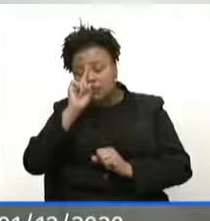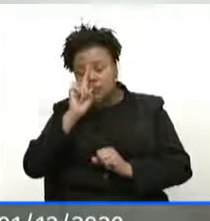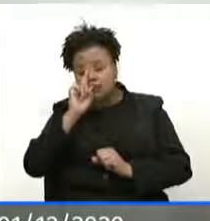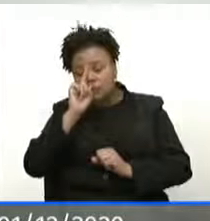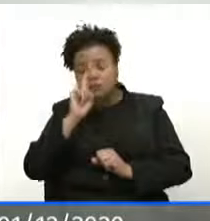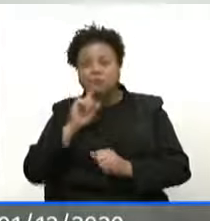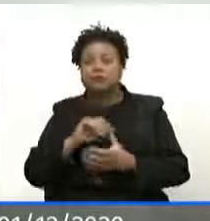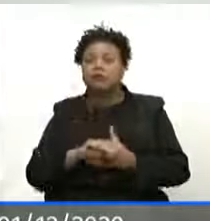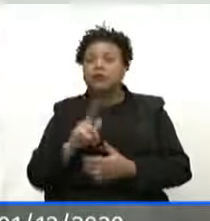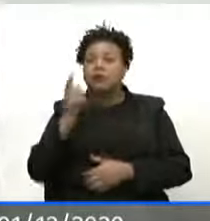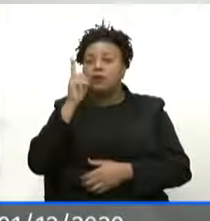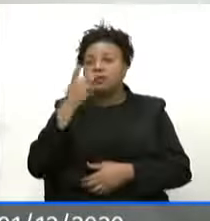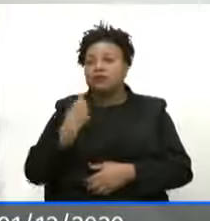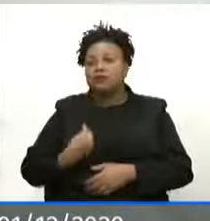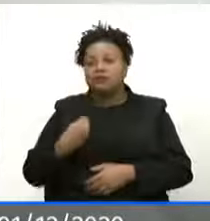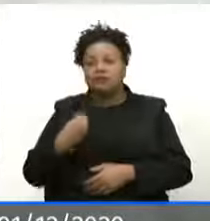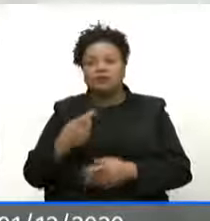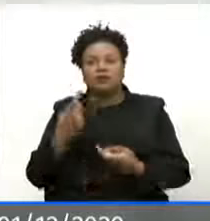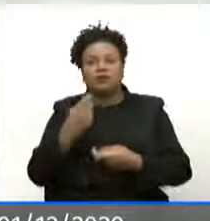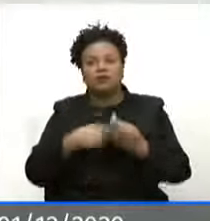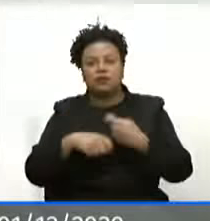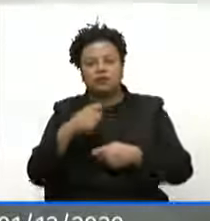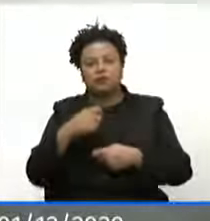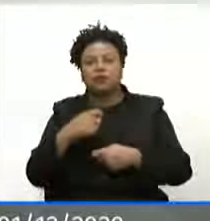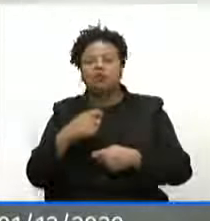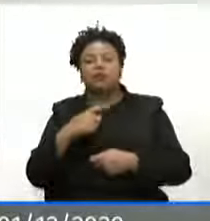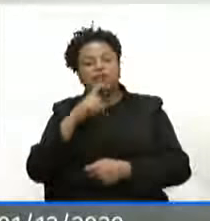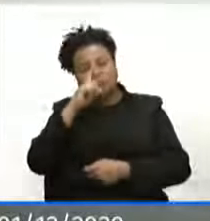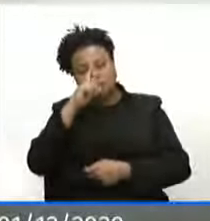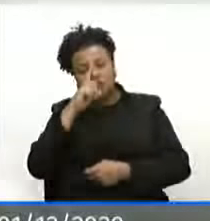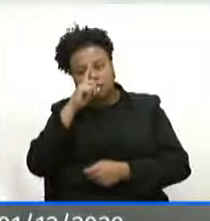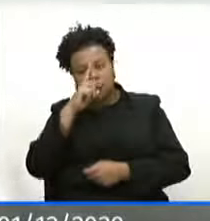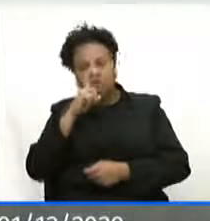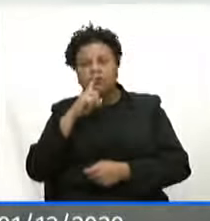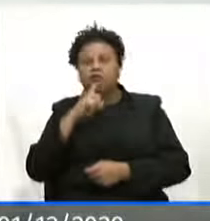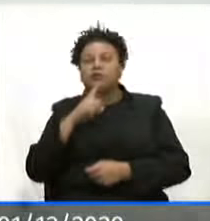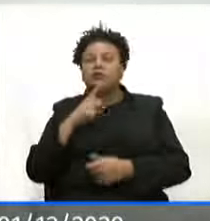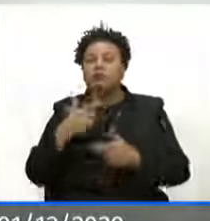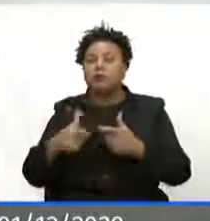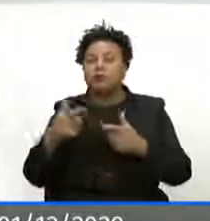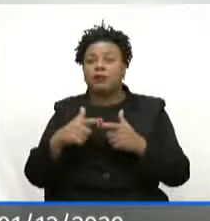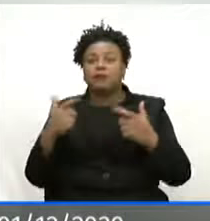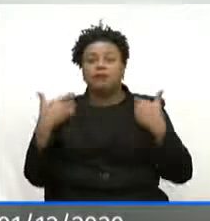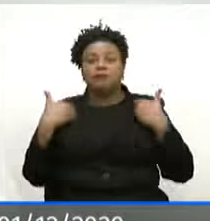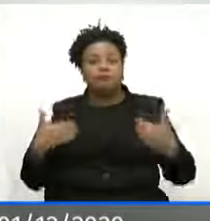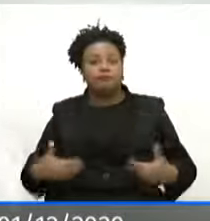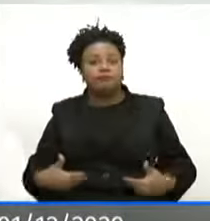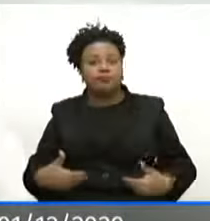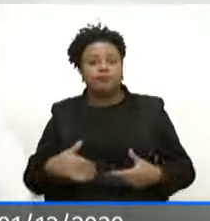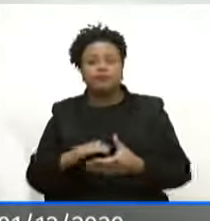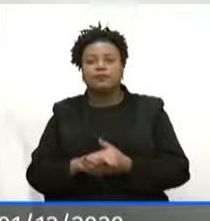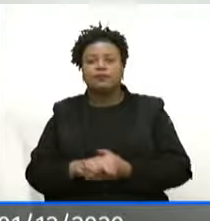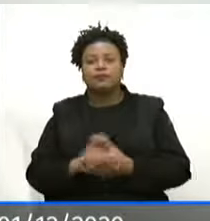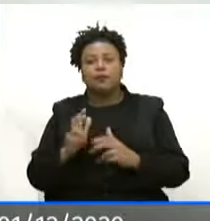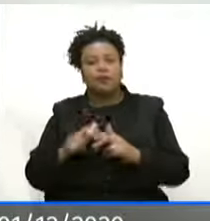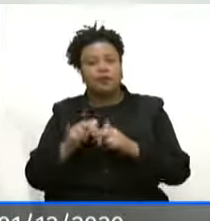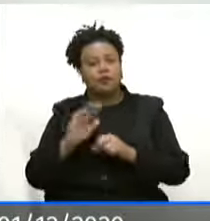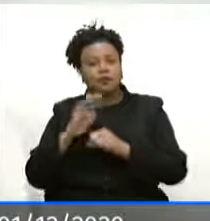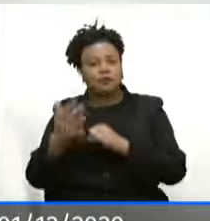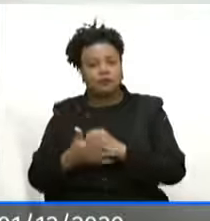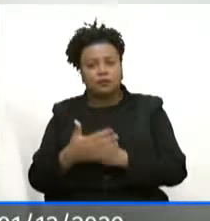sua sobrevivência, digamos, econômica, colocar em risco a sua sobrevivência física e estar exposto a esta